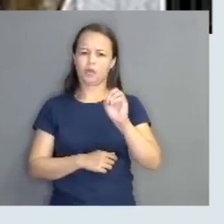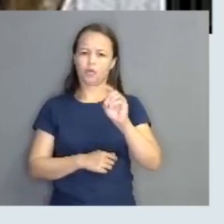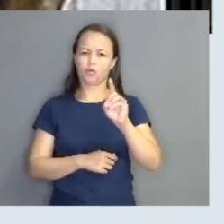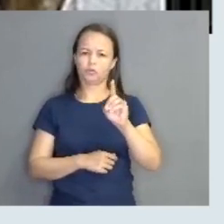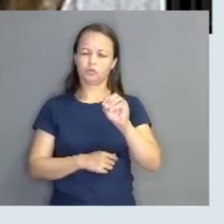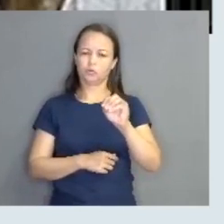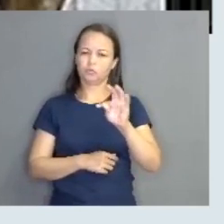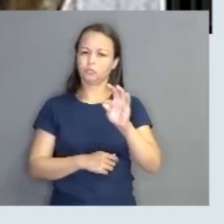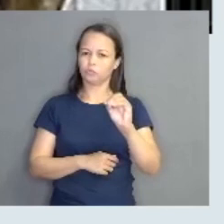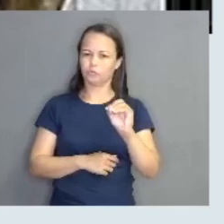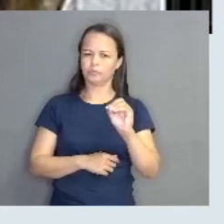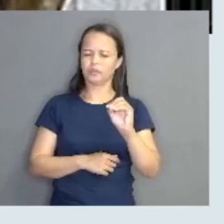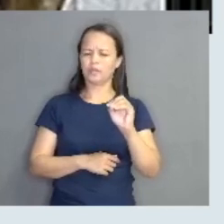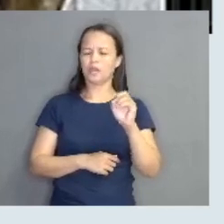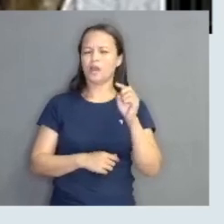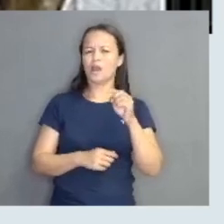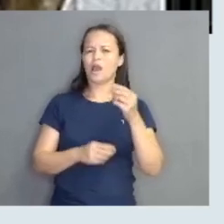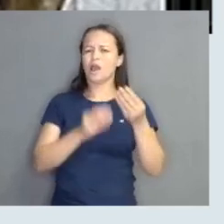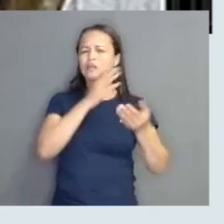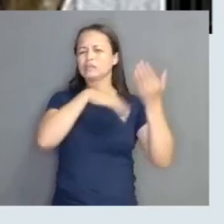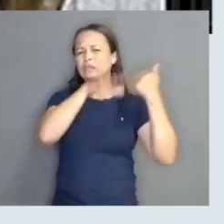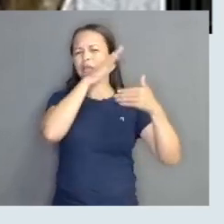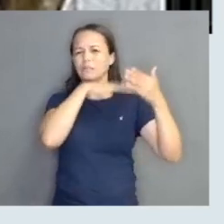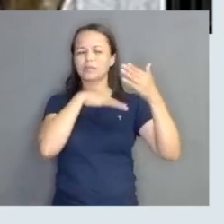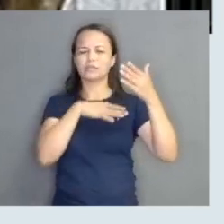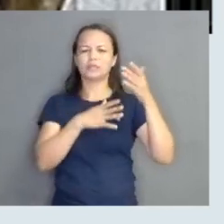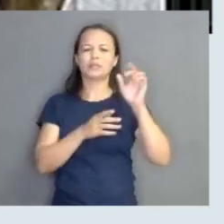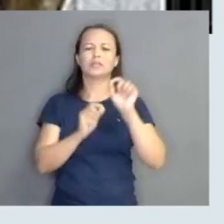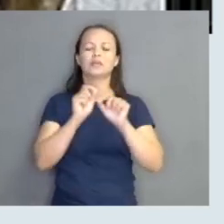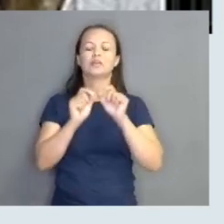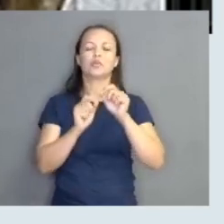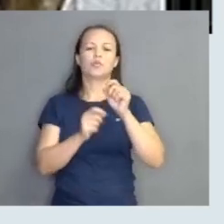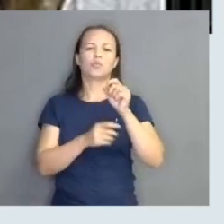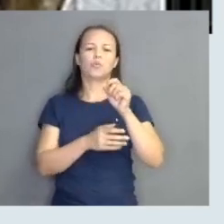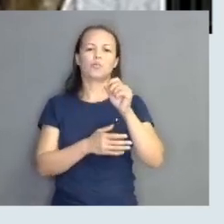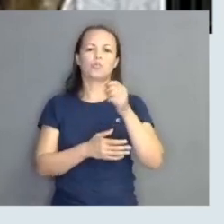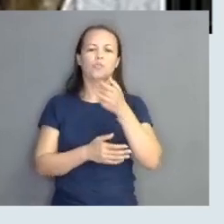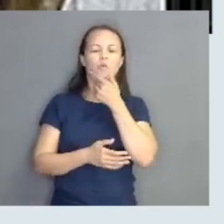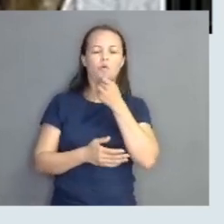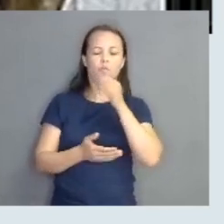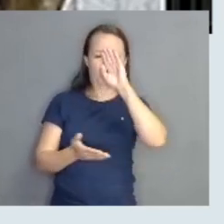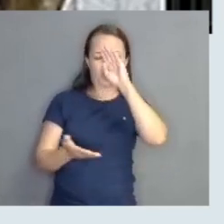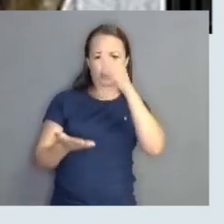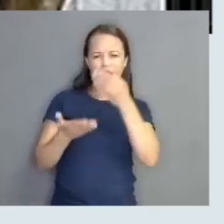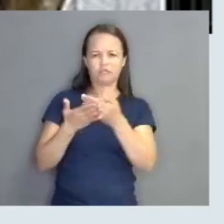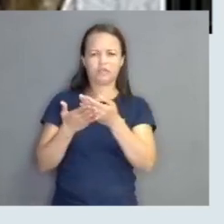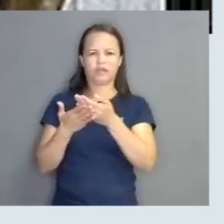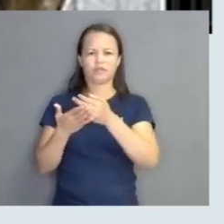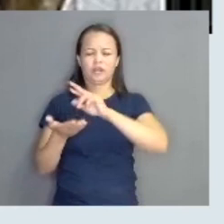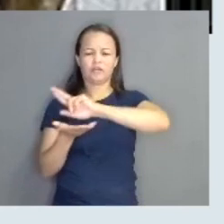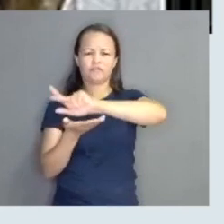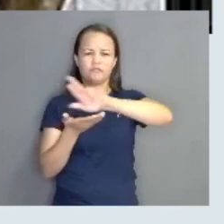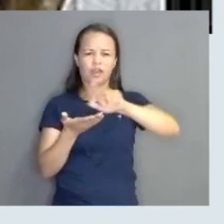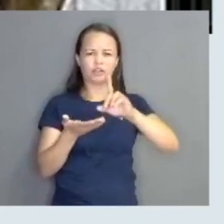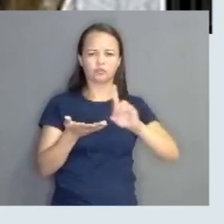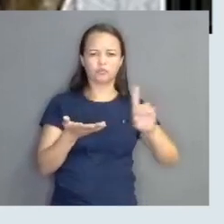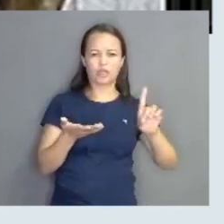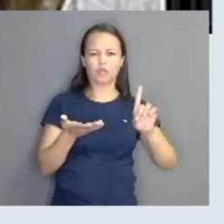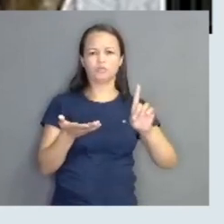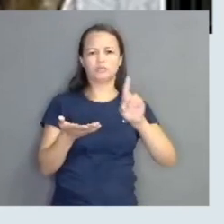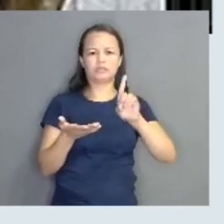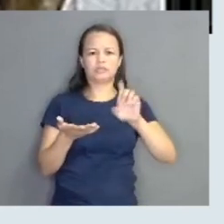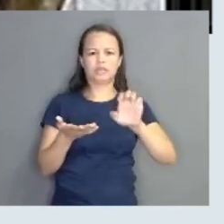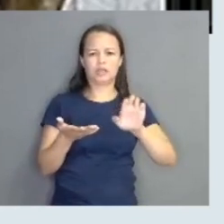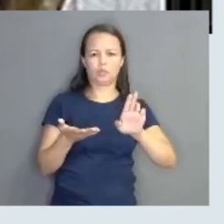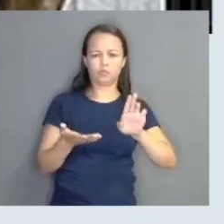em vários deuses, teria chegado e teria dito: o homem é responsável por tudo